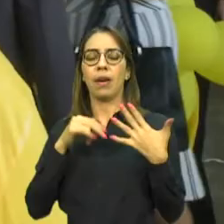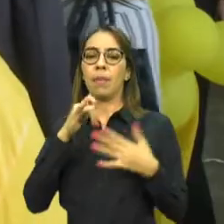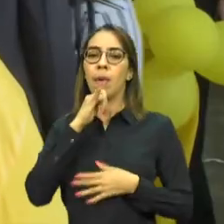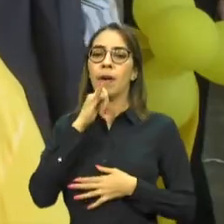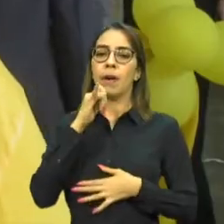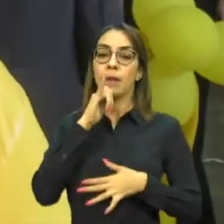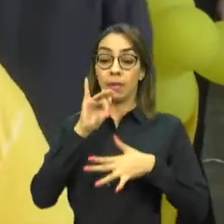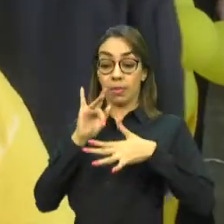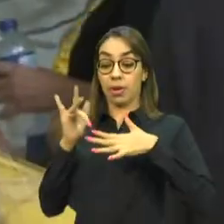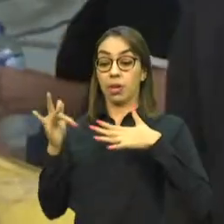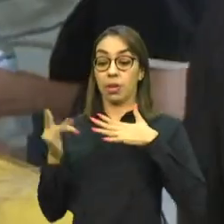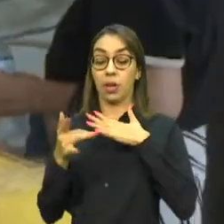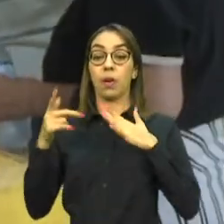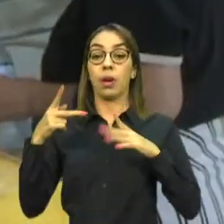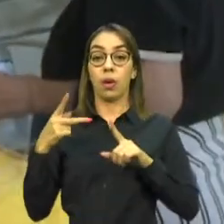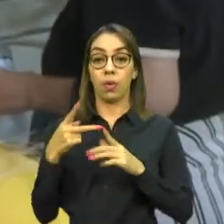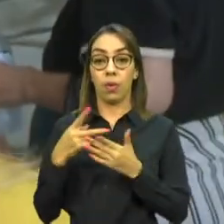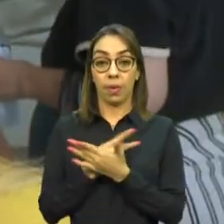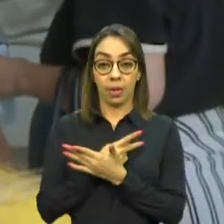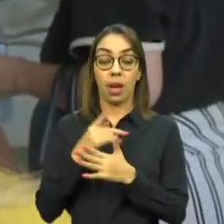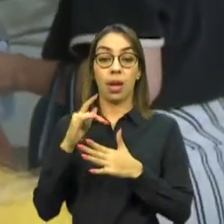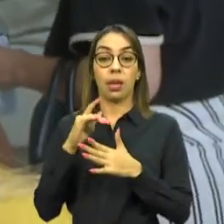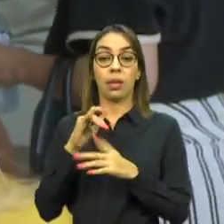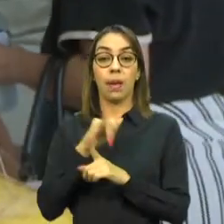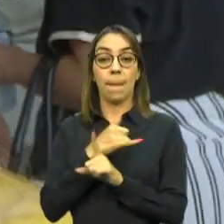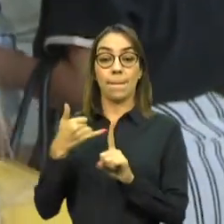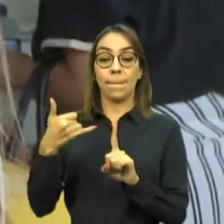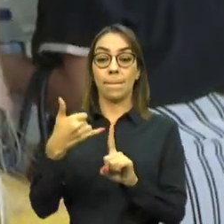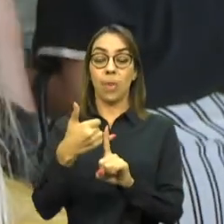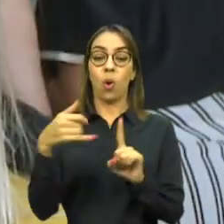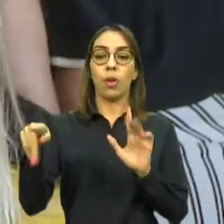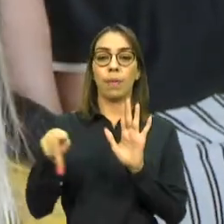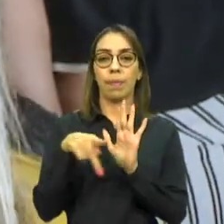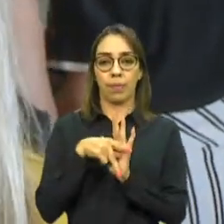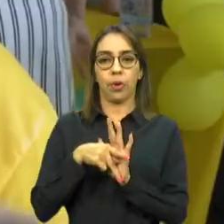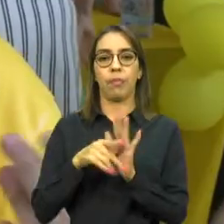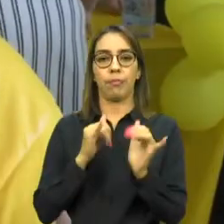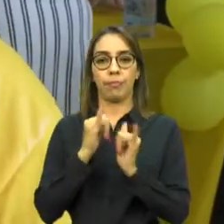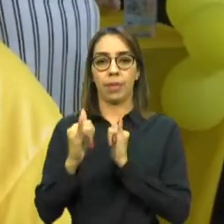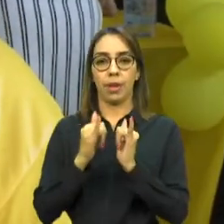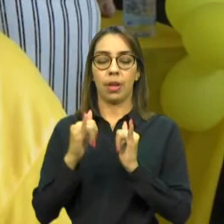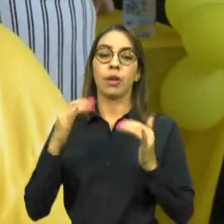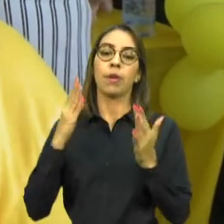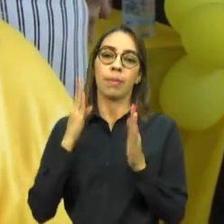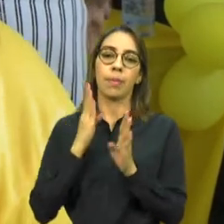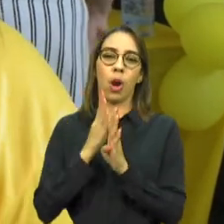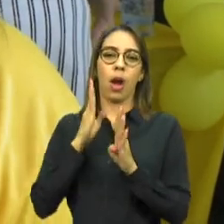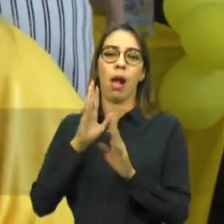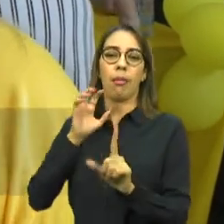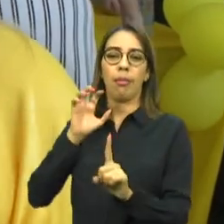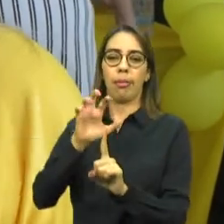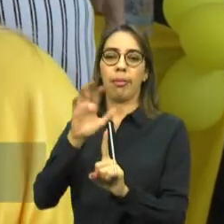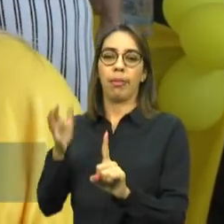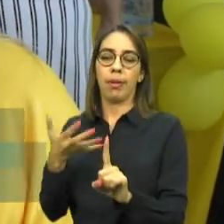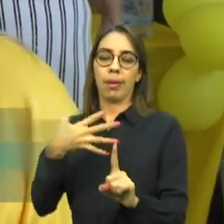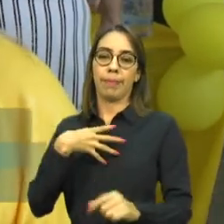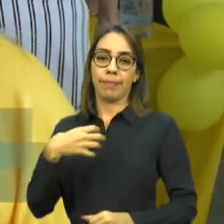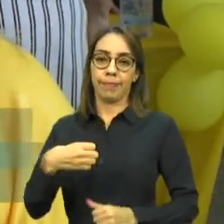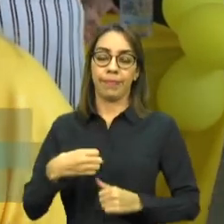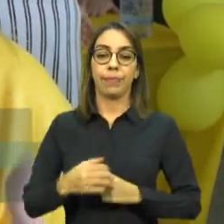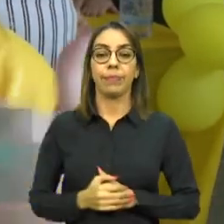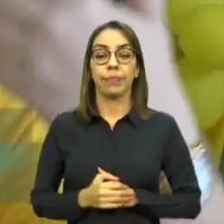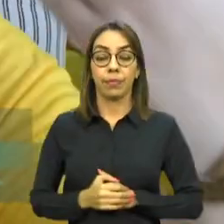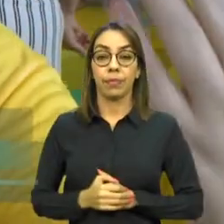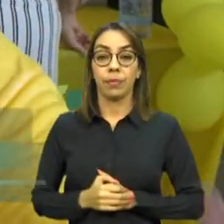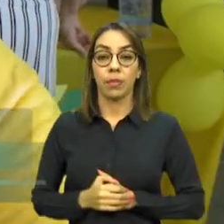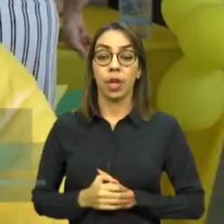tem sido apontado como uma das causas de suicídio entre os jovens. Nós trazemos a etiqueta digital, como você deveria se